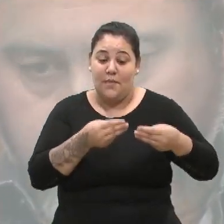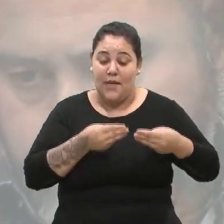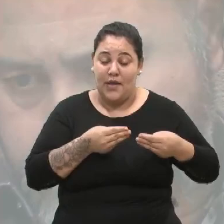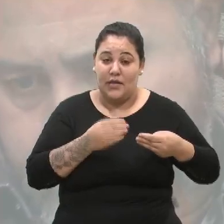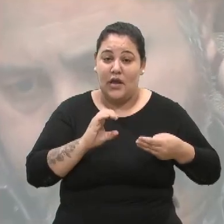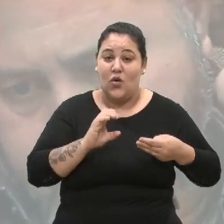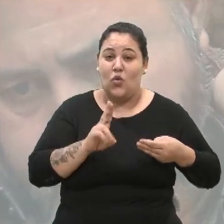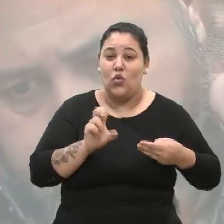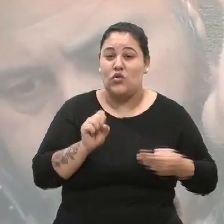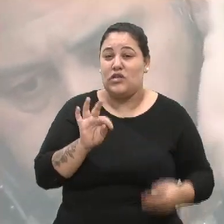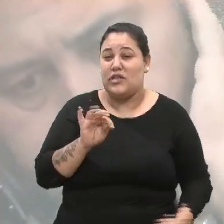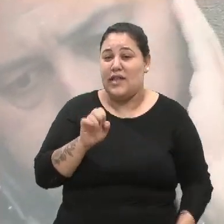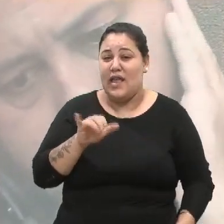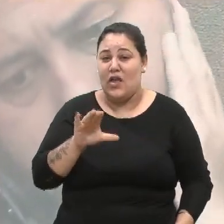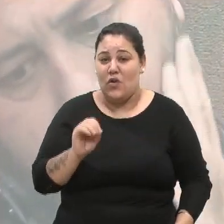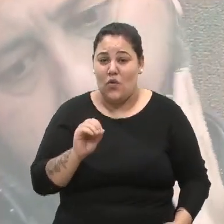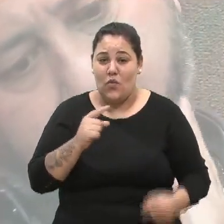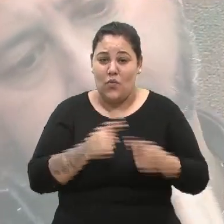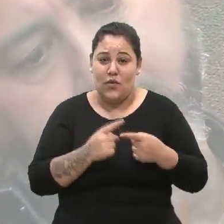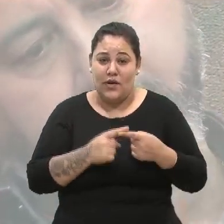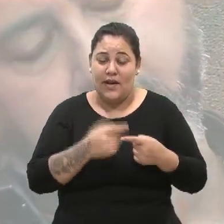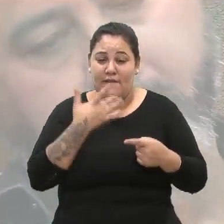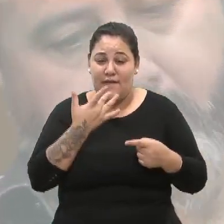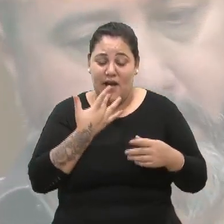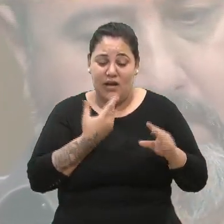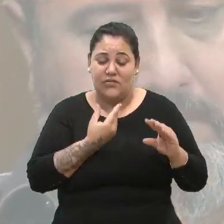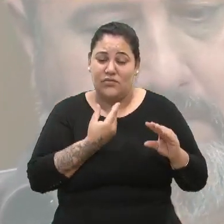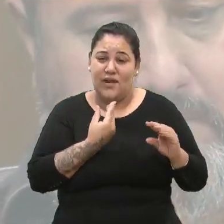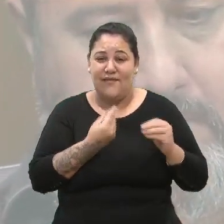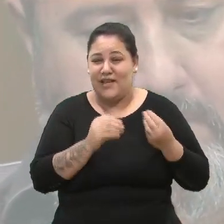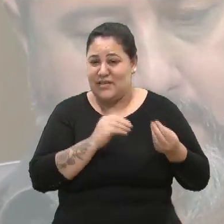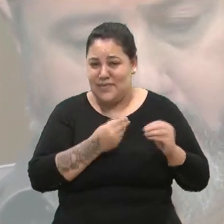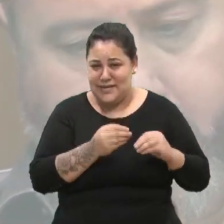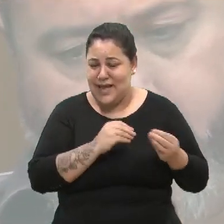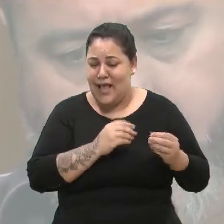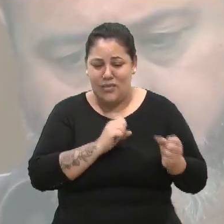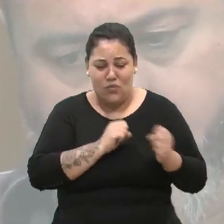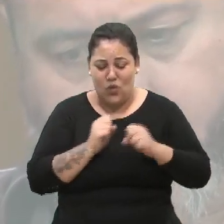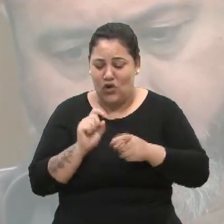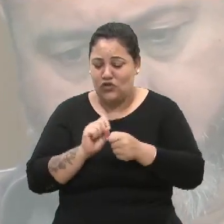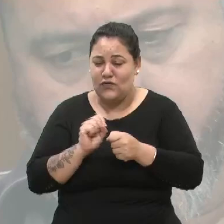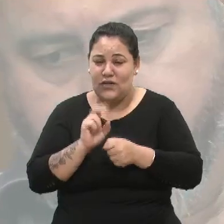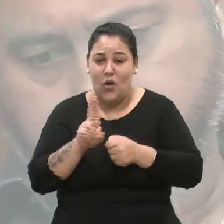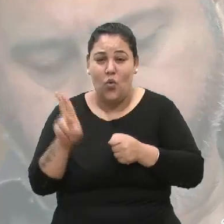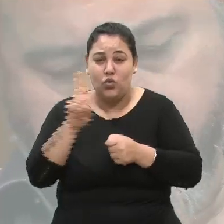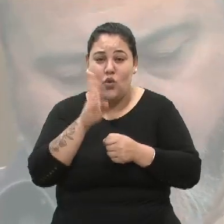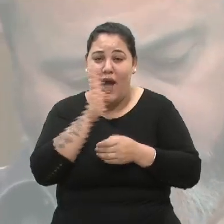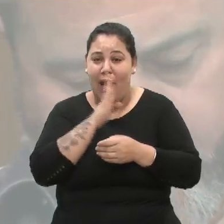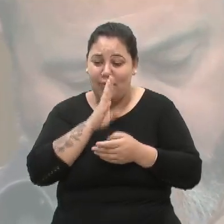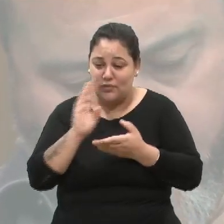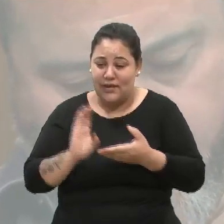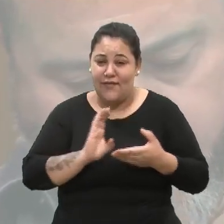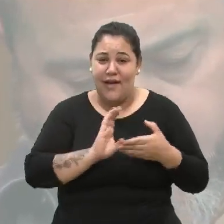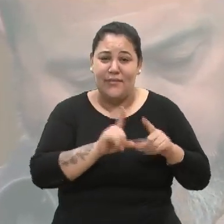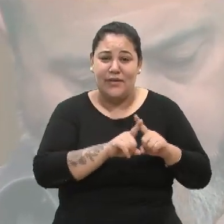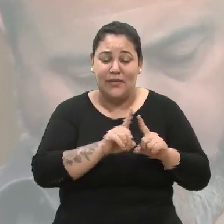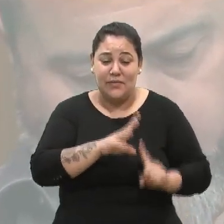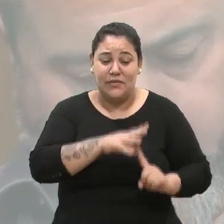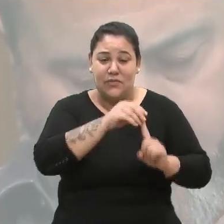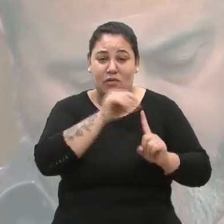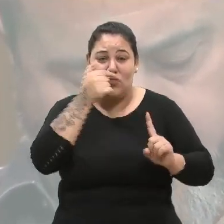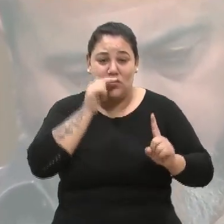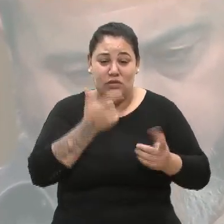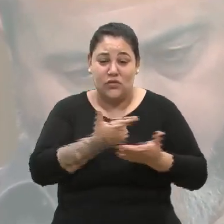emenda de uma fácil flexibilidade, de que ela pode ser feito uso imediato, principalmente para poder